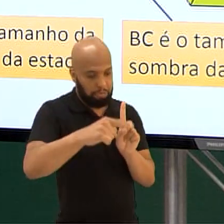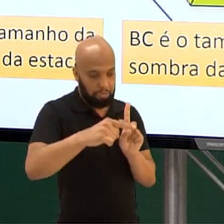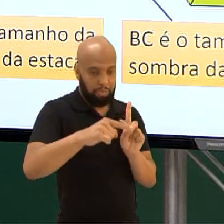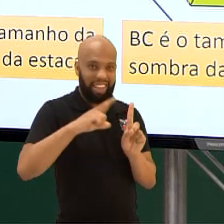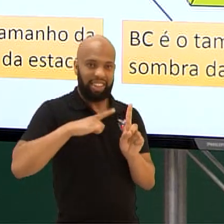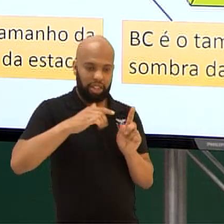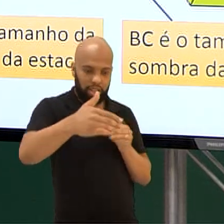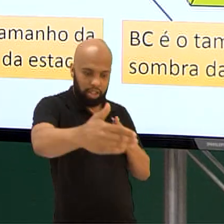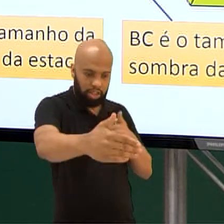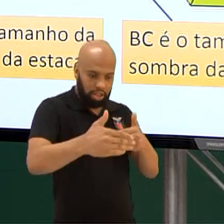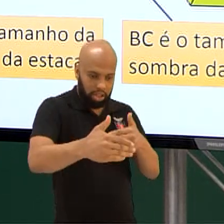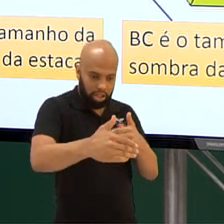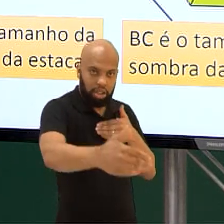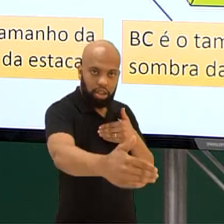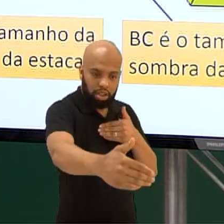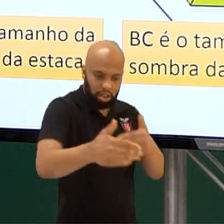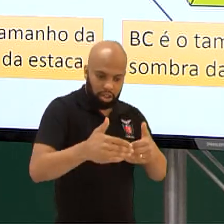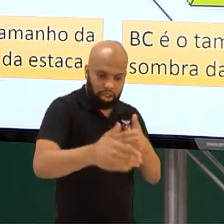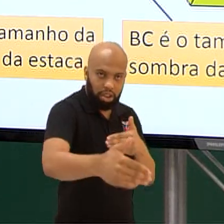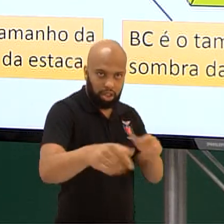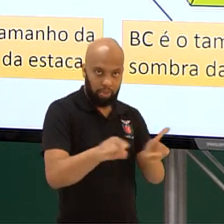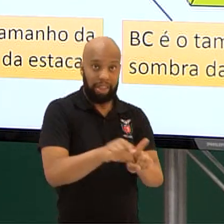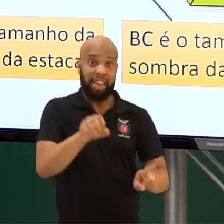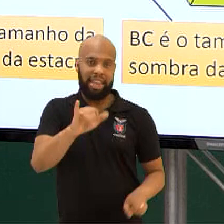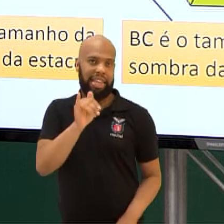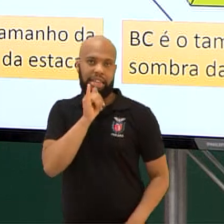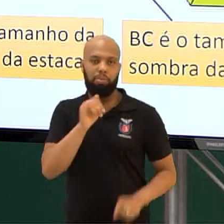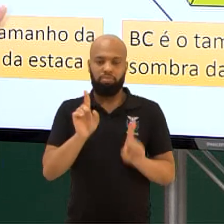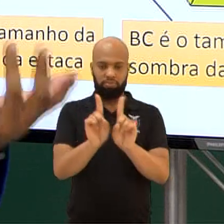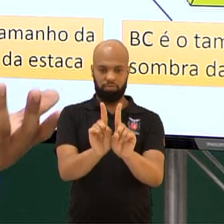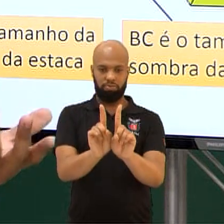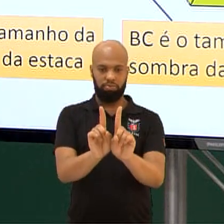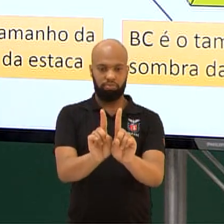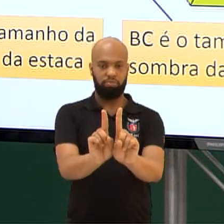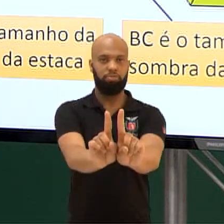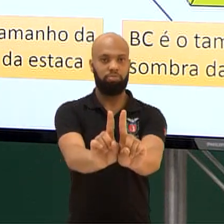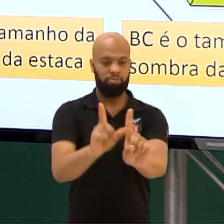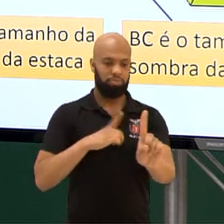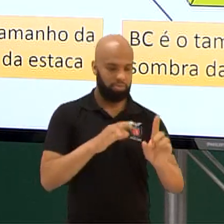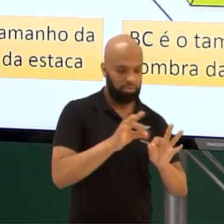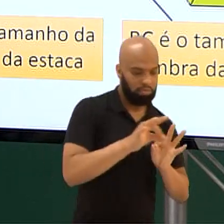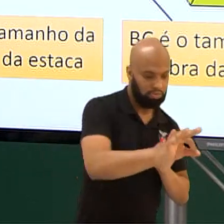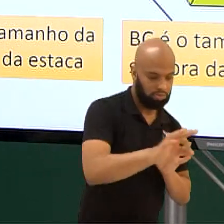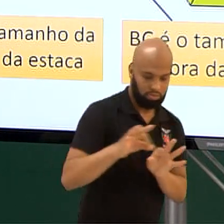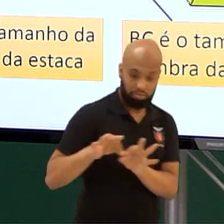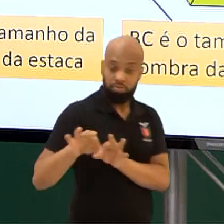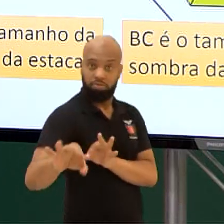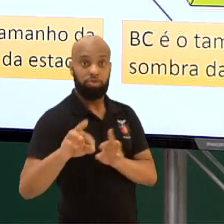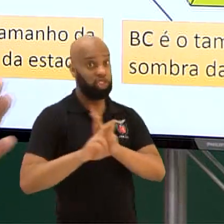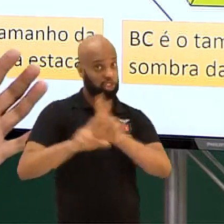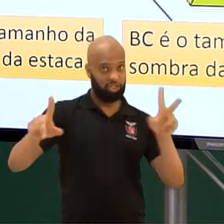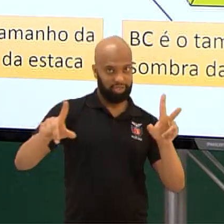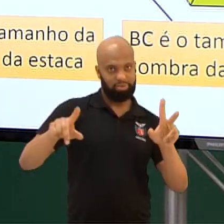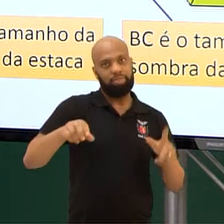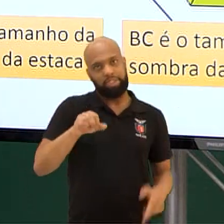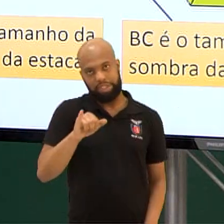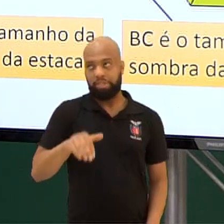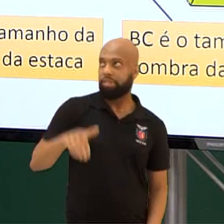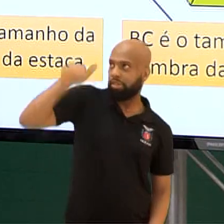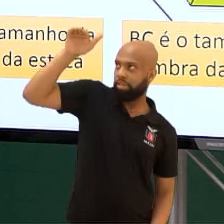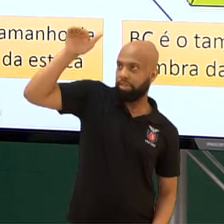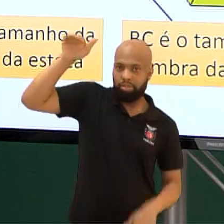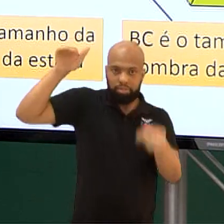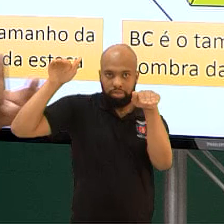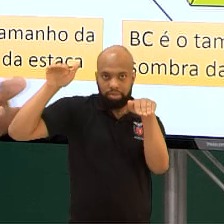tamanhos diferentes também. Óbvio, né, se vocês não tinham o mesmo tamanho, vocês projetariam sombras diferentes. Eu, quando era pequeno, quando era